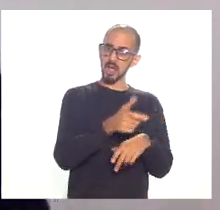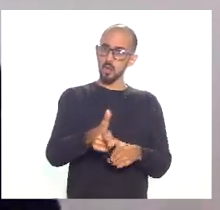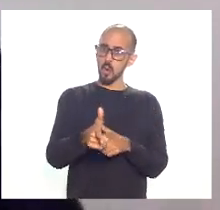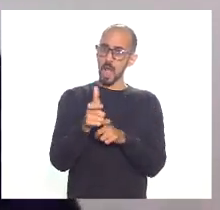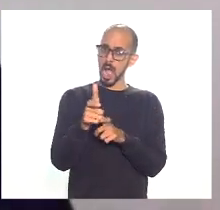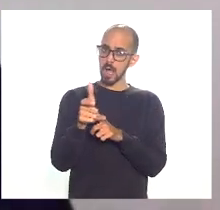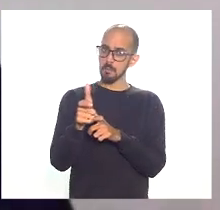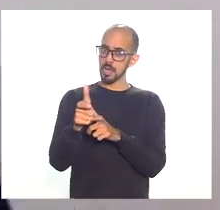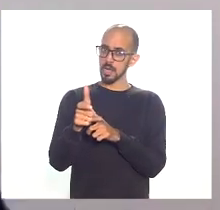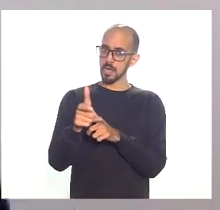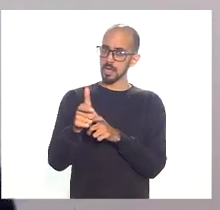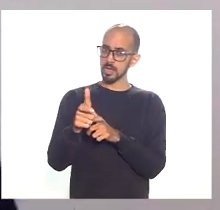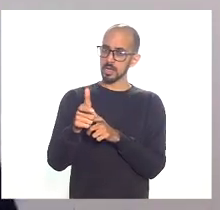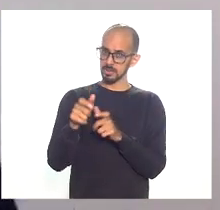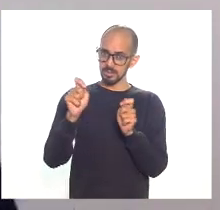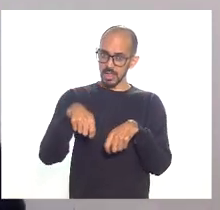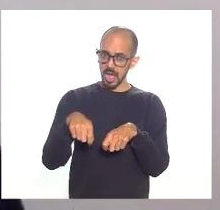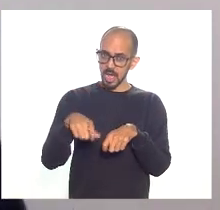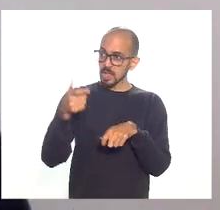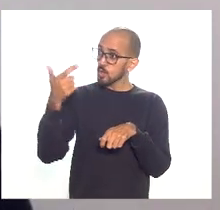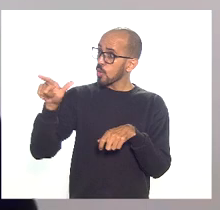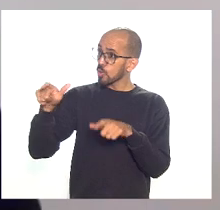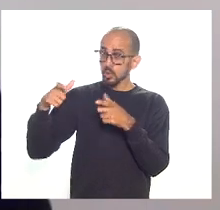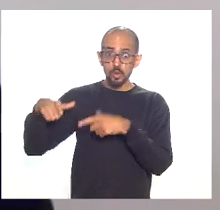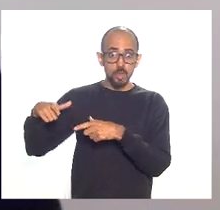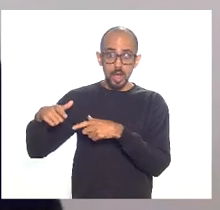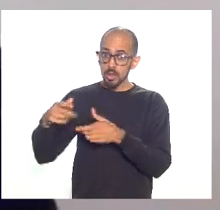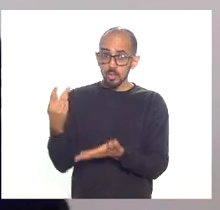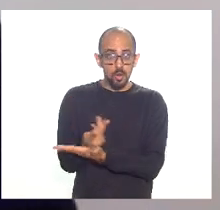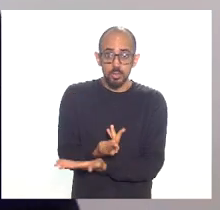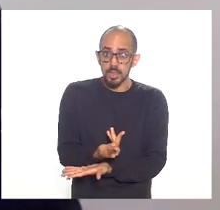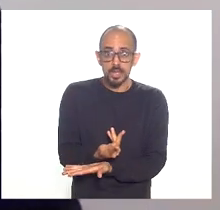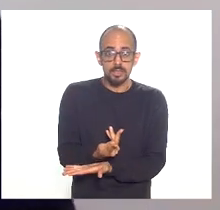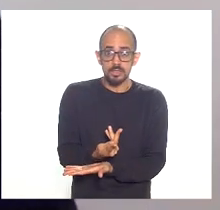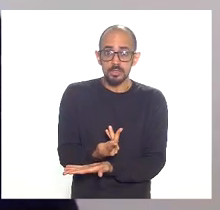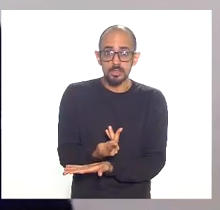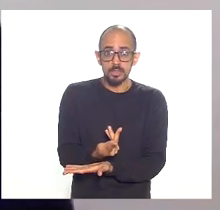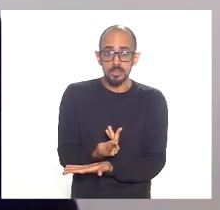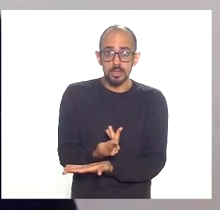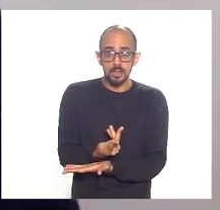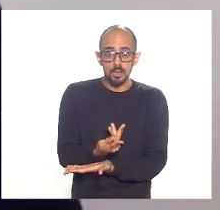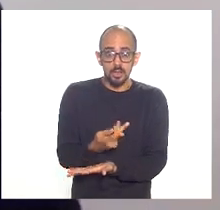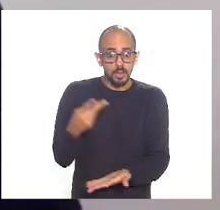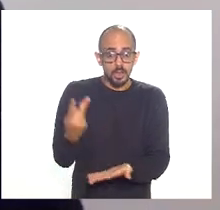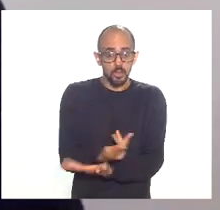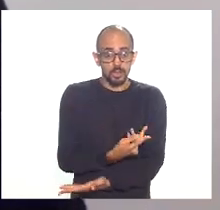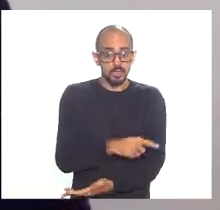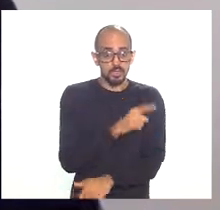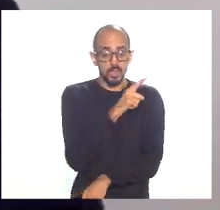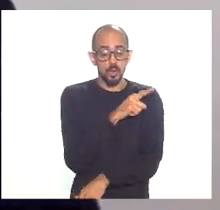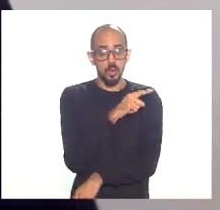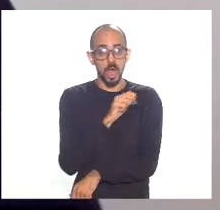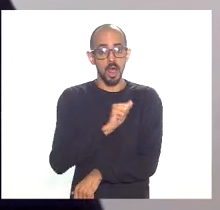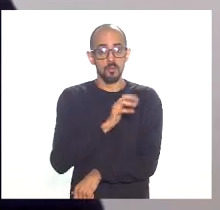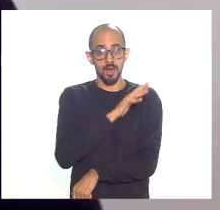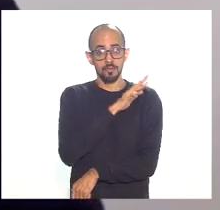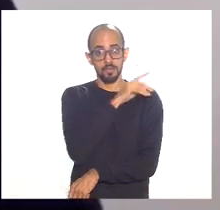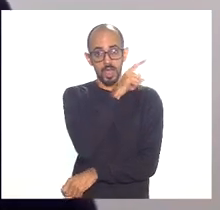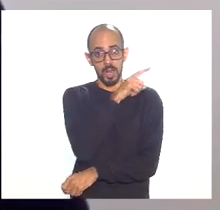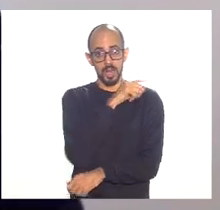que operações em outras circunstâncias não acontece. A operação que aconteceu lá no vizinho do Rony Lessa, que